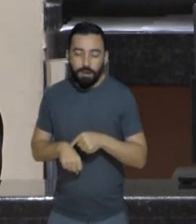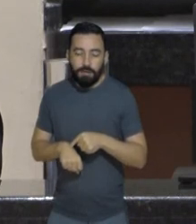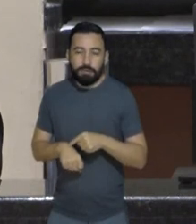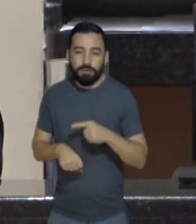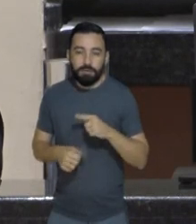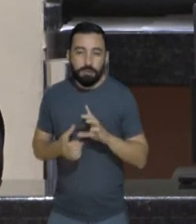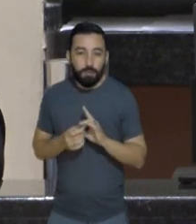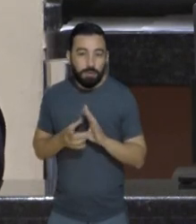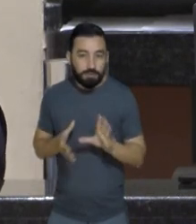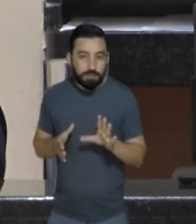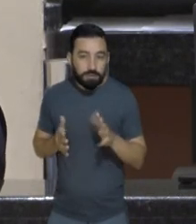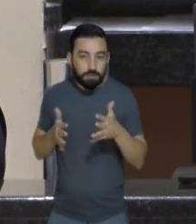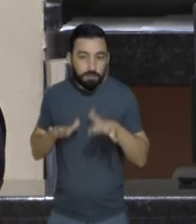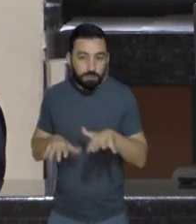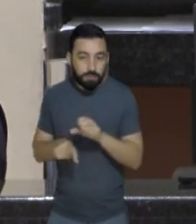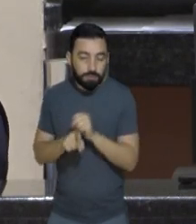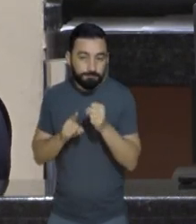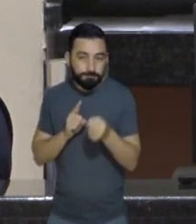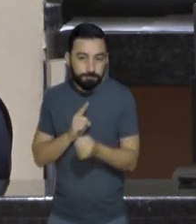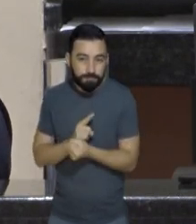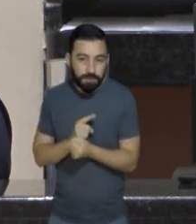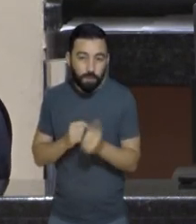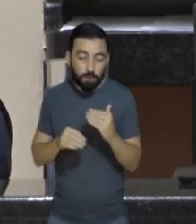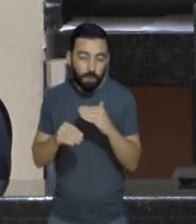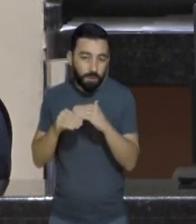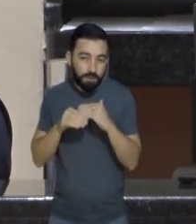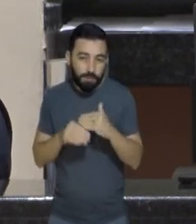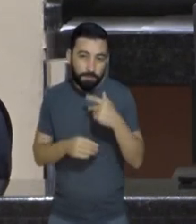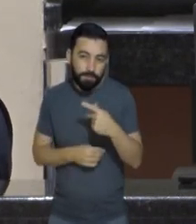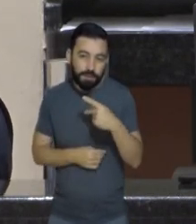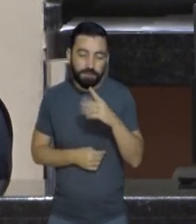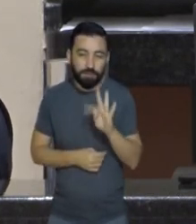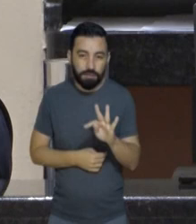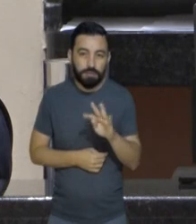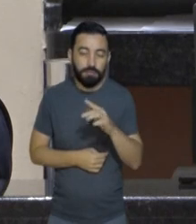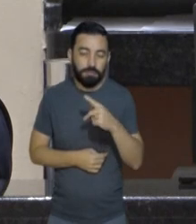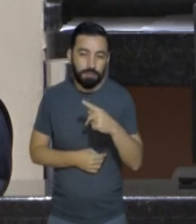Democracia, Inclusão Social e Igualdade, PT e PDT.